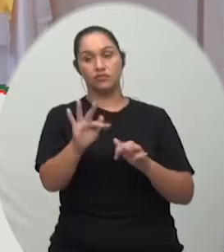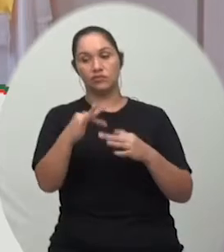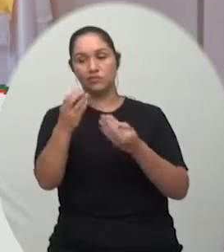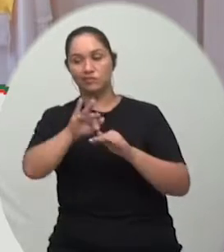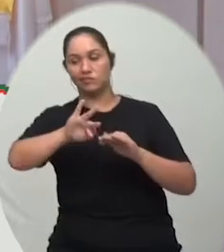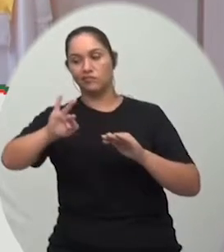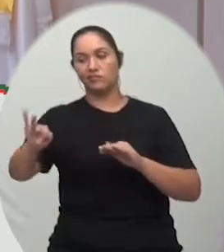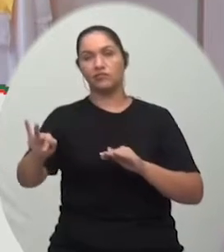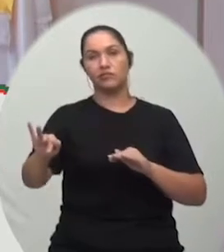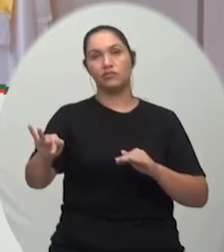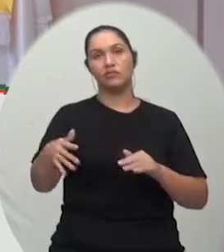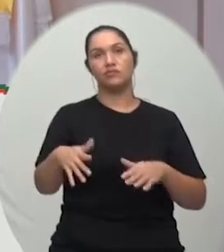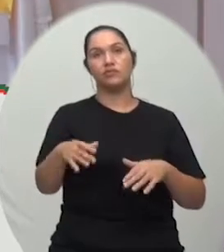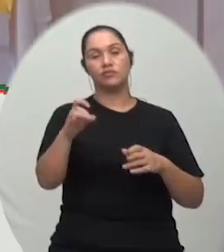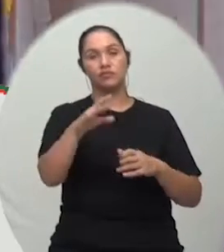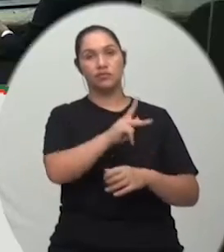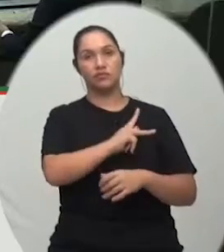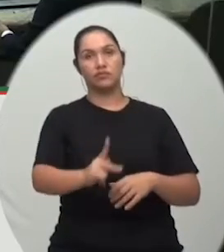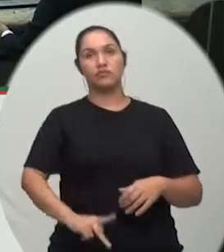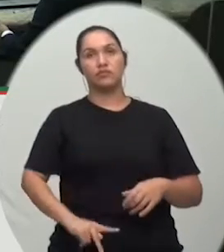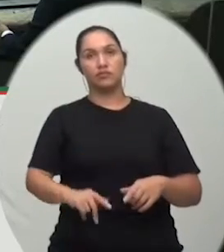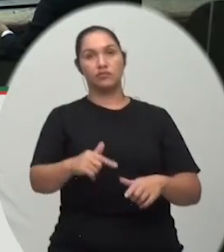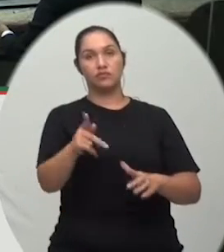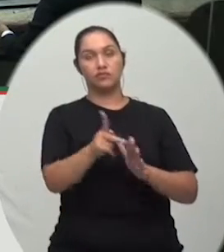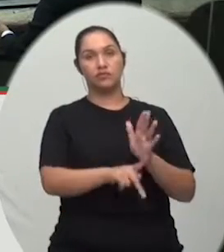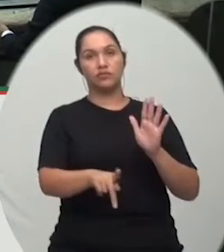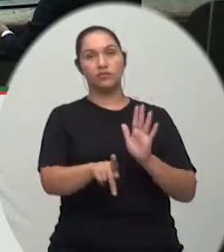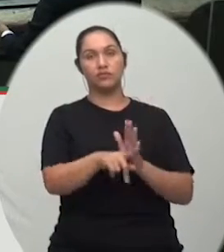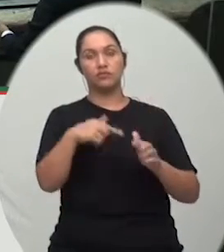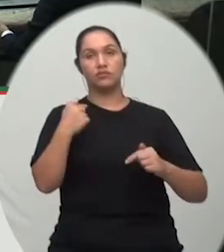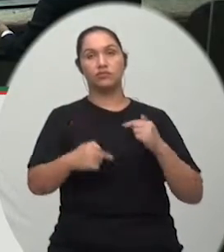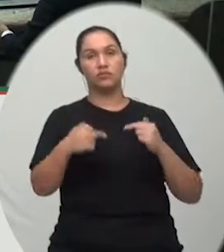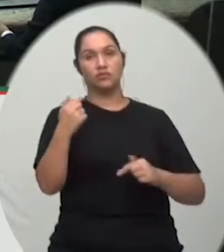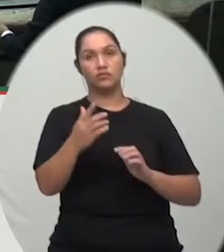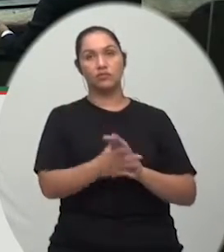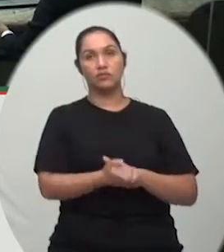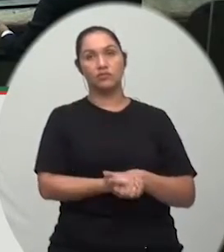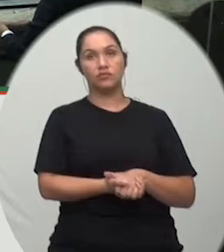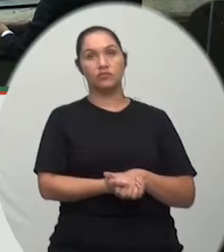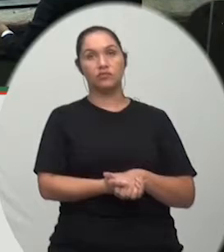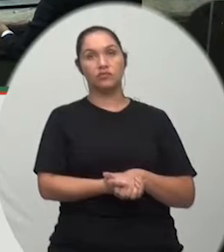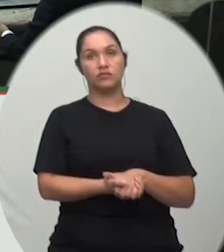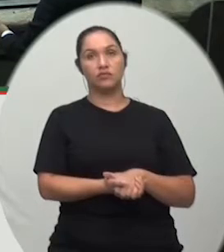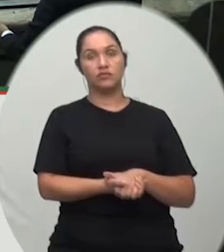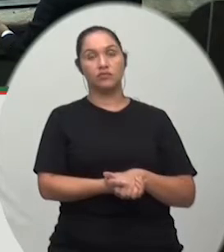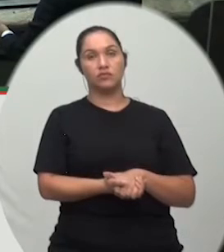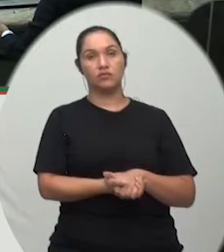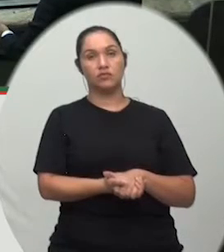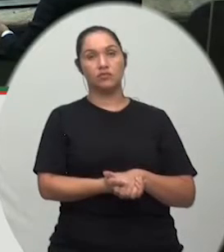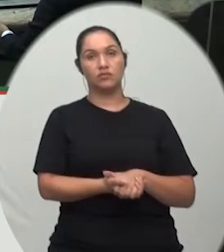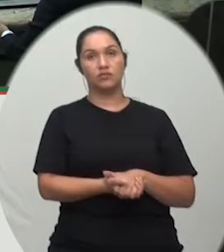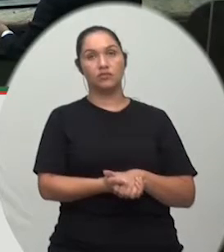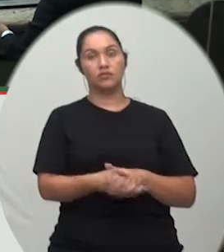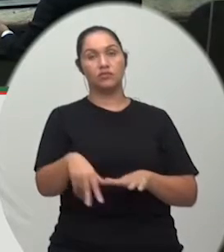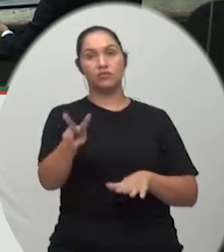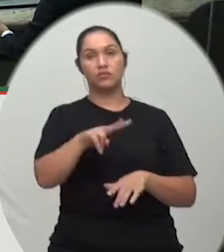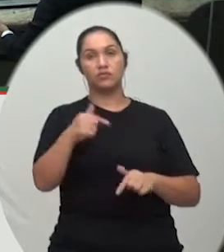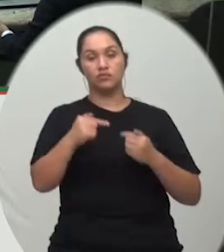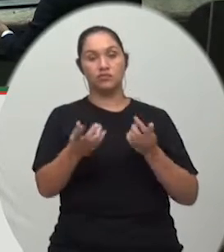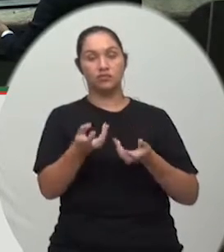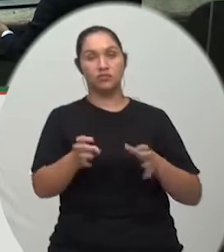aporte financeiro. É isso, senhor presidente. O projeto continua em discussão. Não havendo quem queira